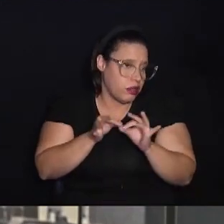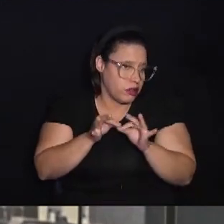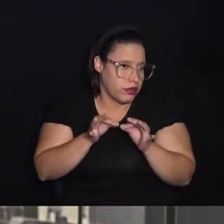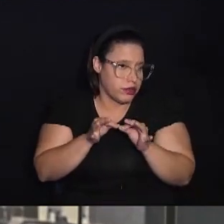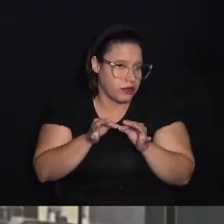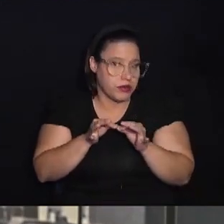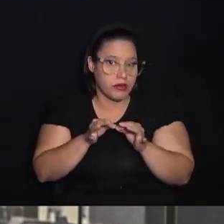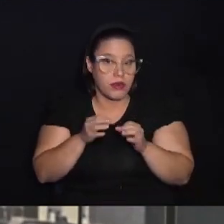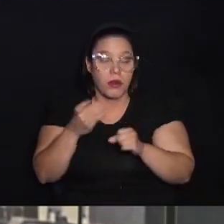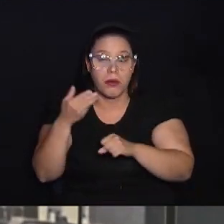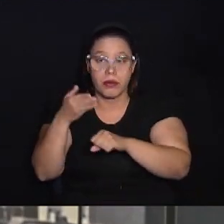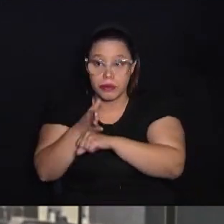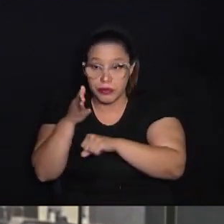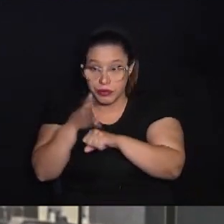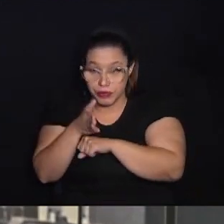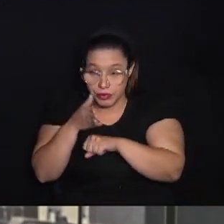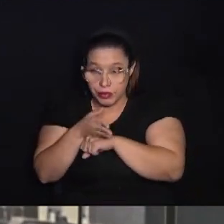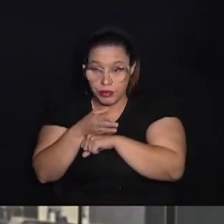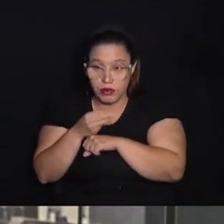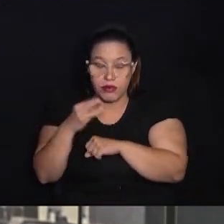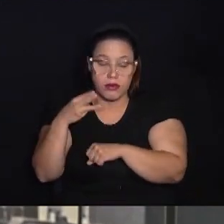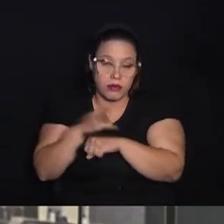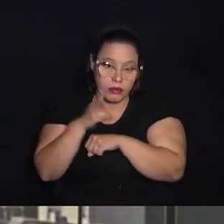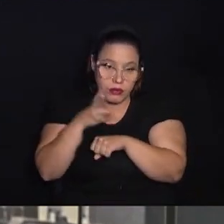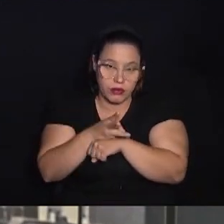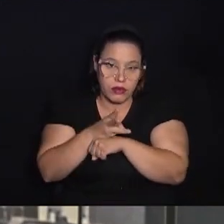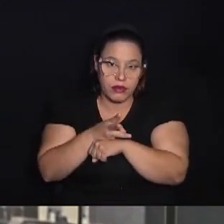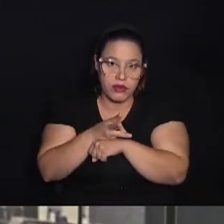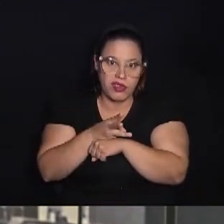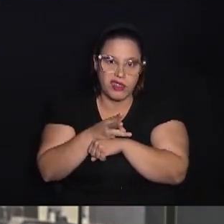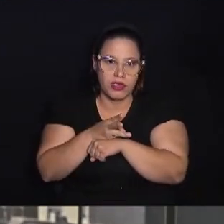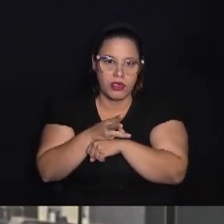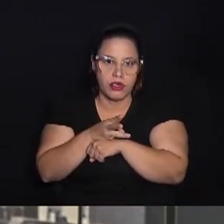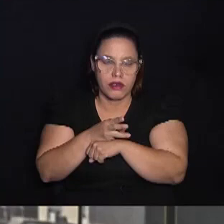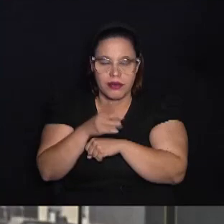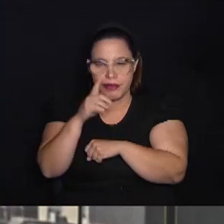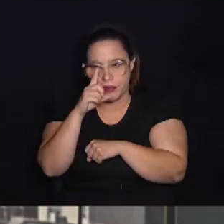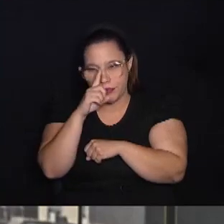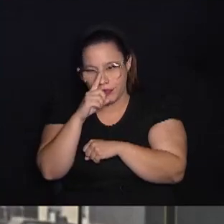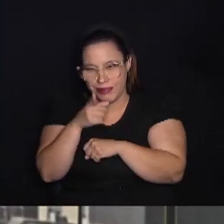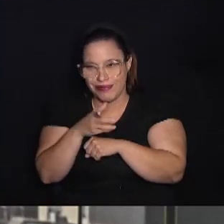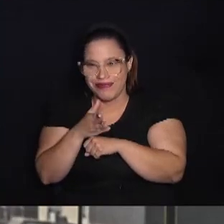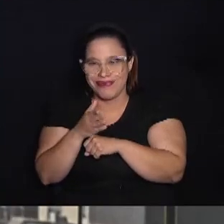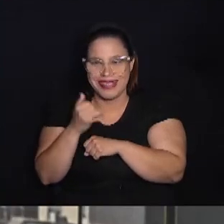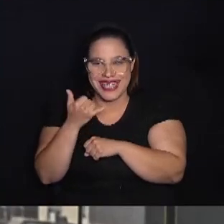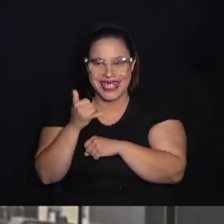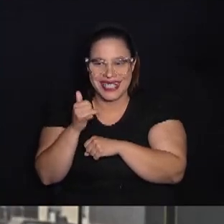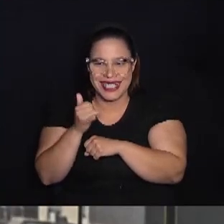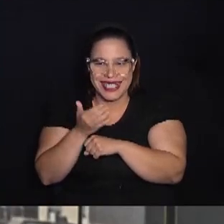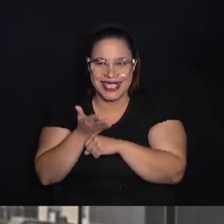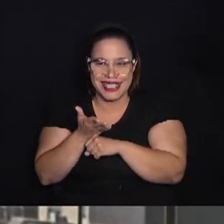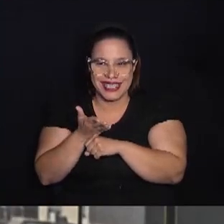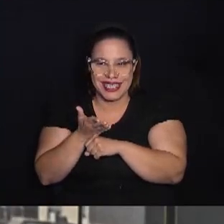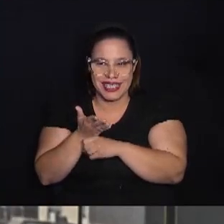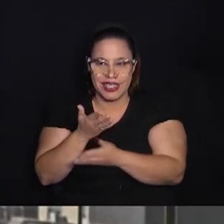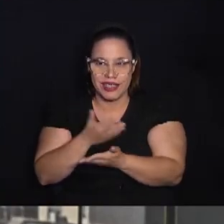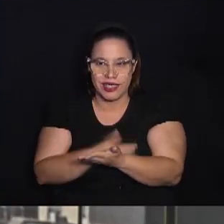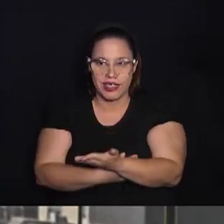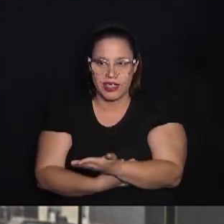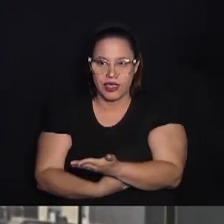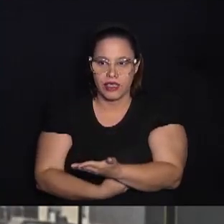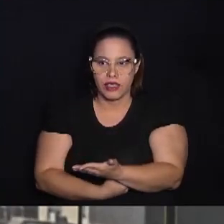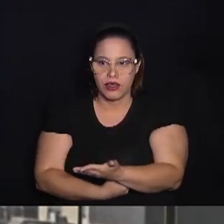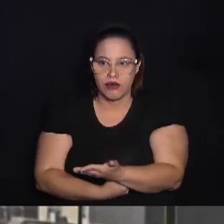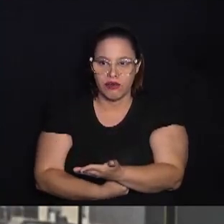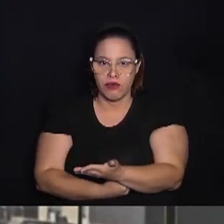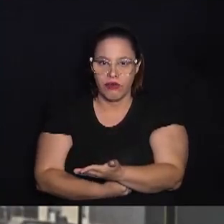Pode mandar um WhatsApp pra gente não é vocês já estão acostumados com o número está aí no vídeo é o 19 nessa